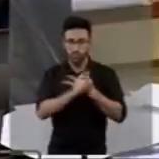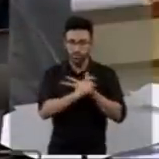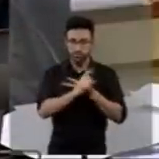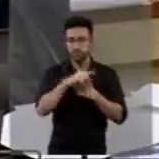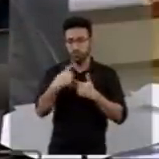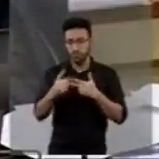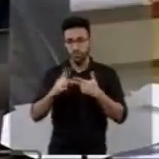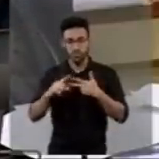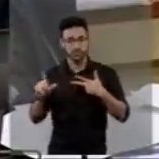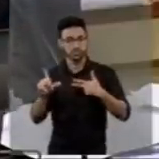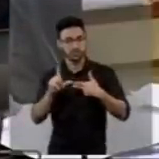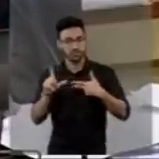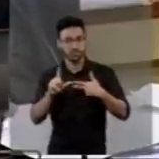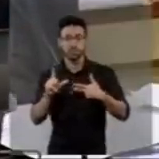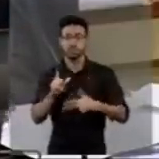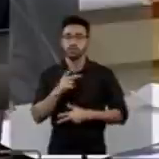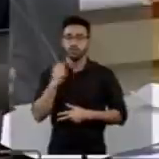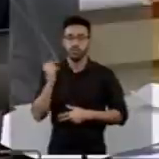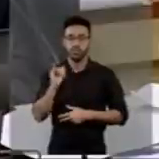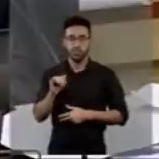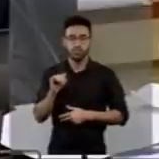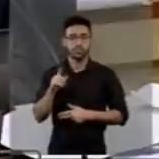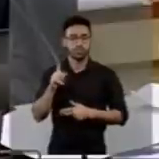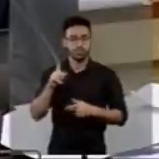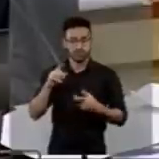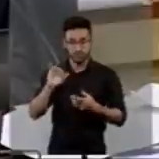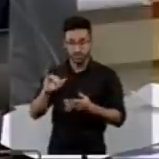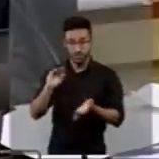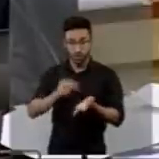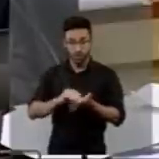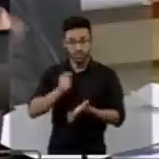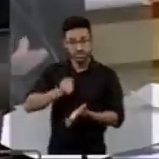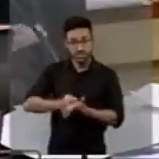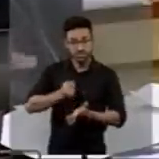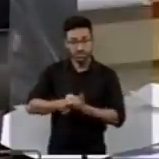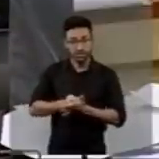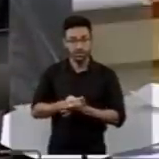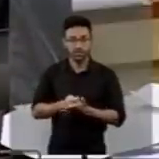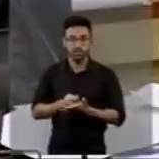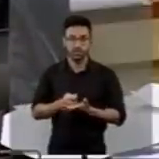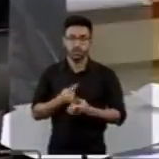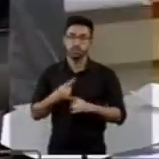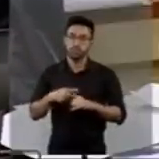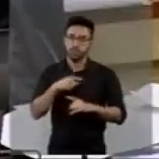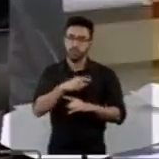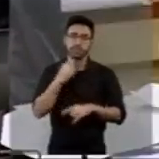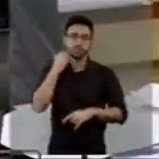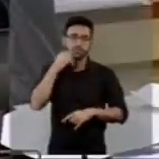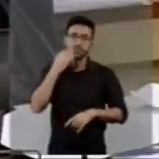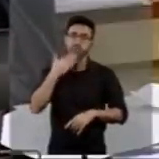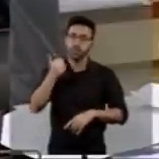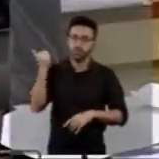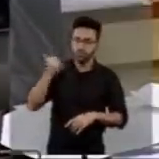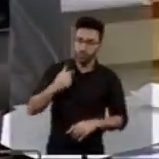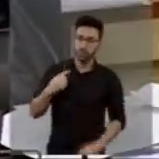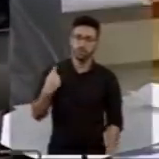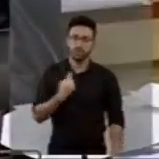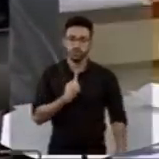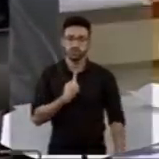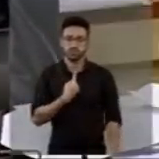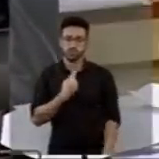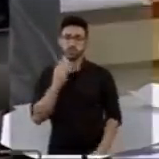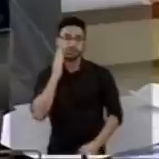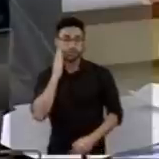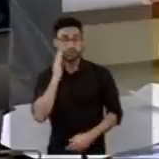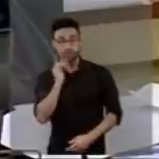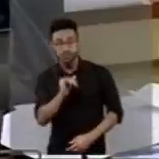legislador, entenderam que a medida tinha de ser severa dessa forma, é porque eles têm uma expertise melhor do que a nossa para saber se um